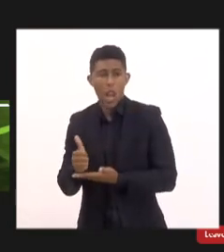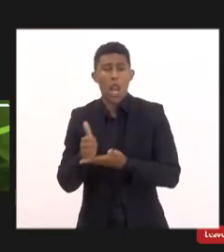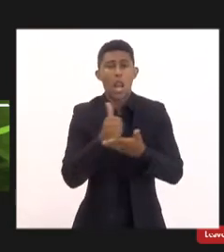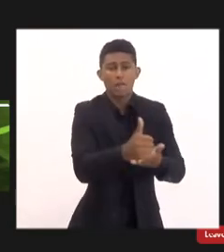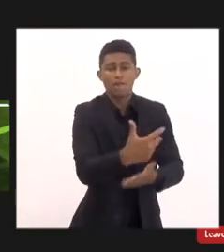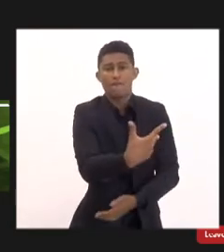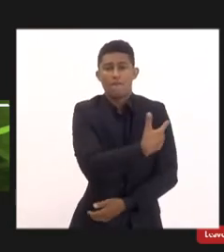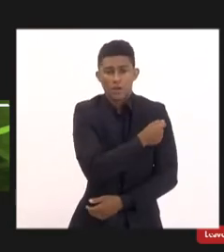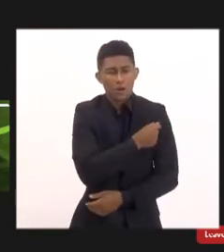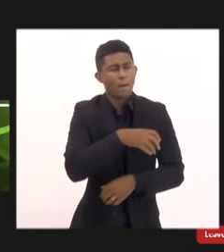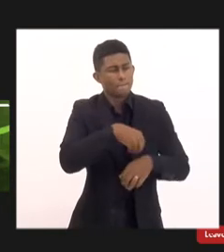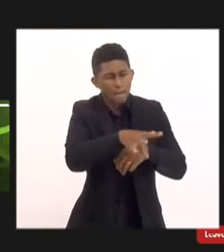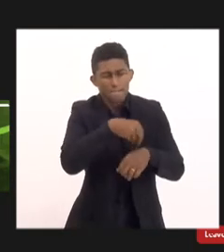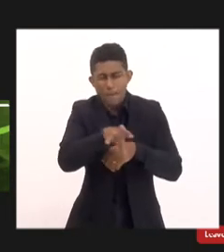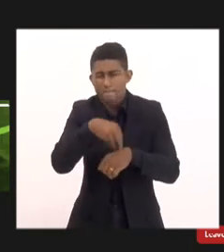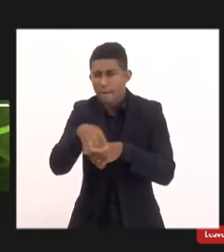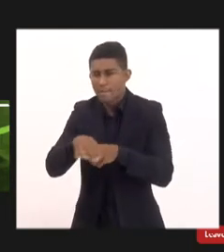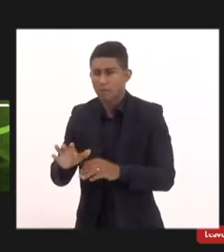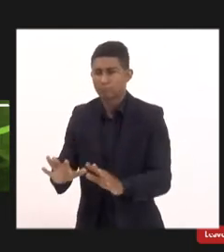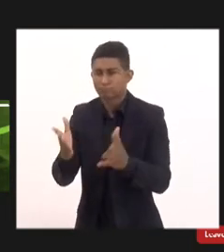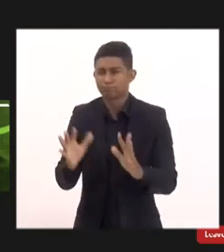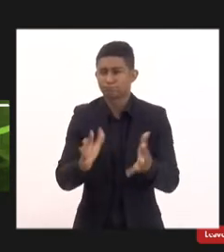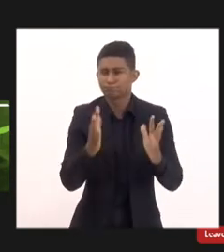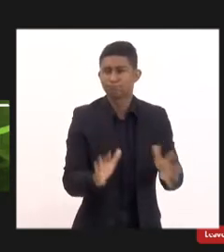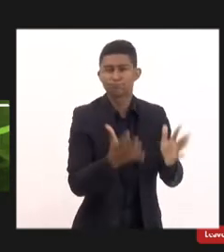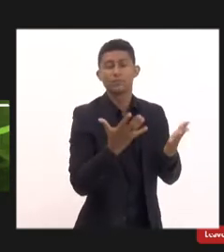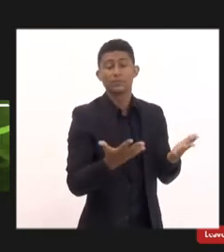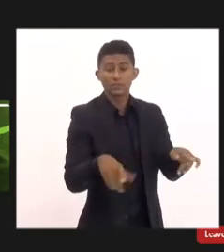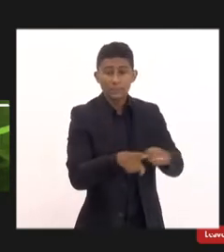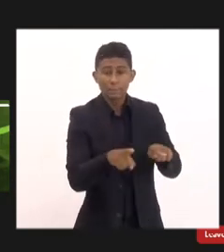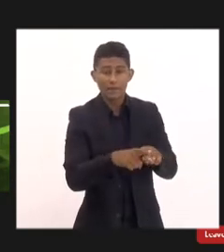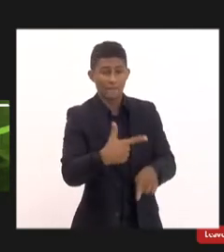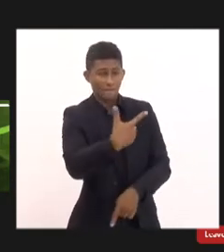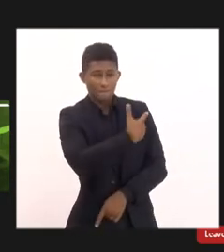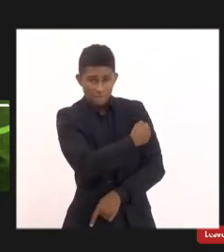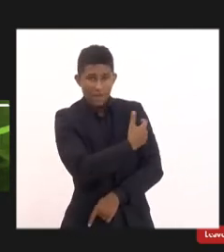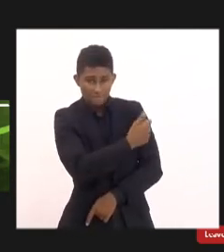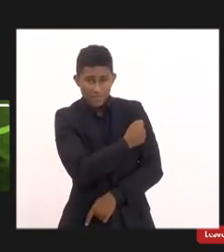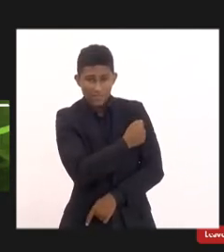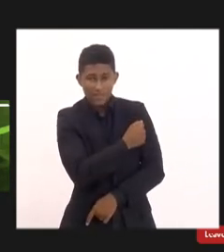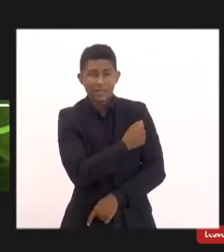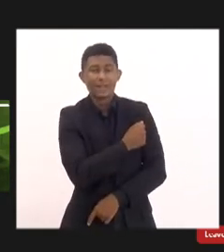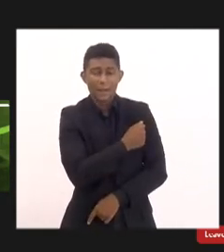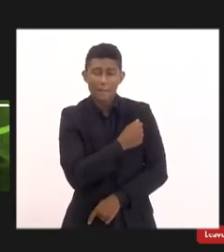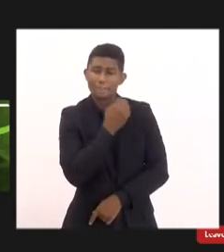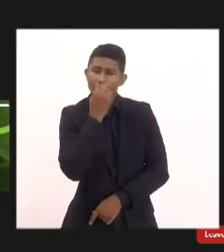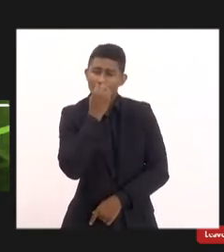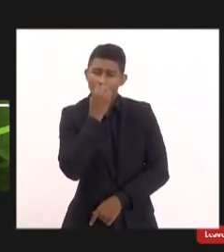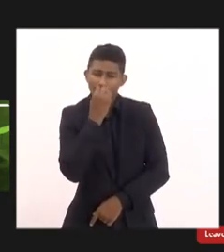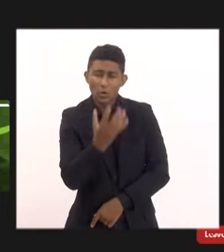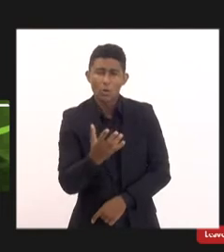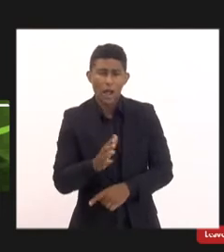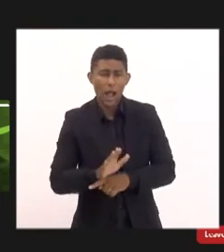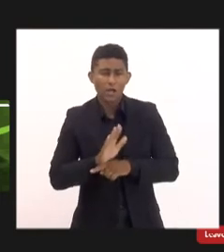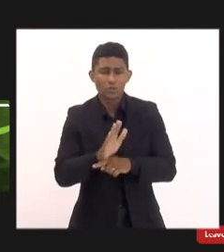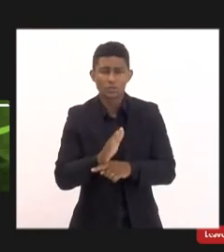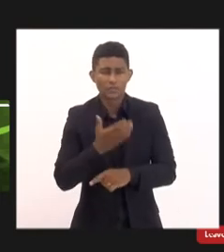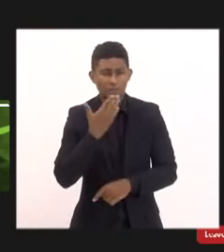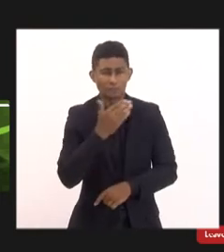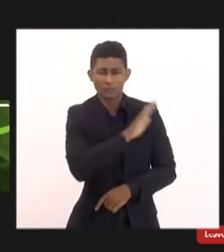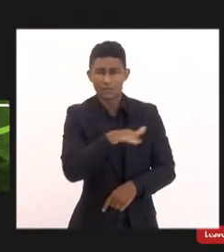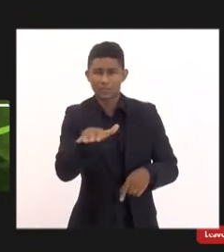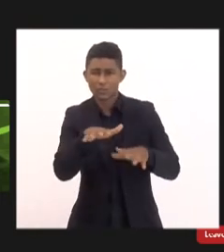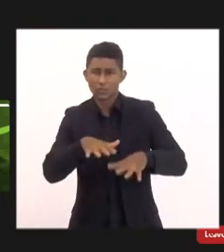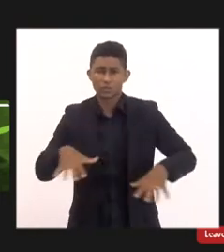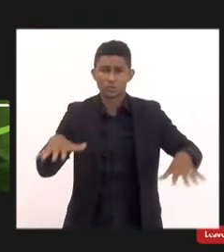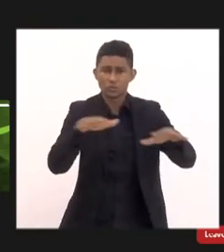tornar esse processo da vacinação o mais simples possível, né, a fim de que nenhuma criança seja prejudicada pela decisão dos seus